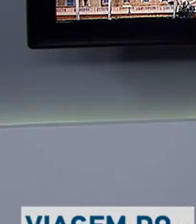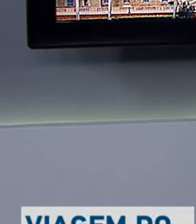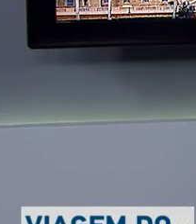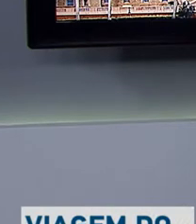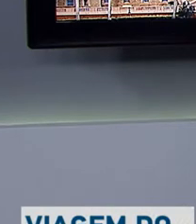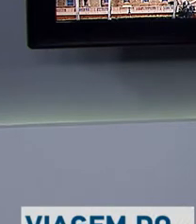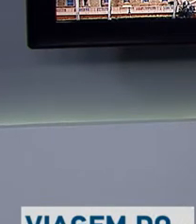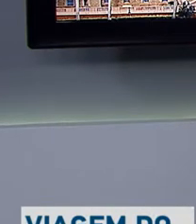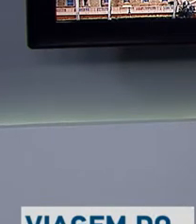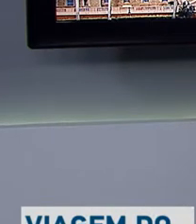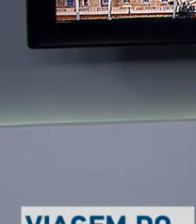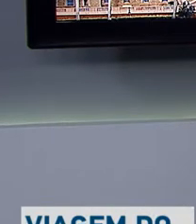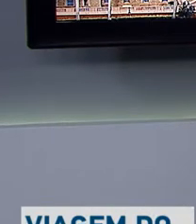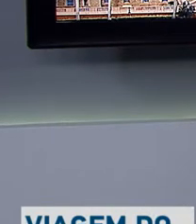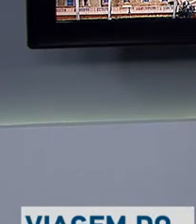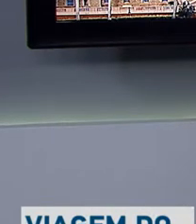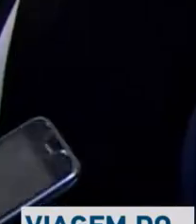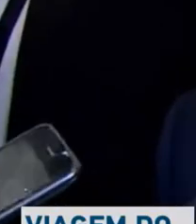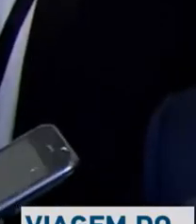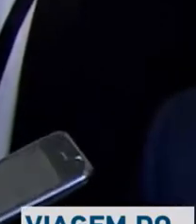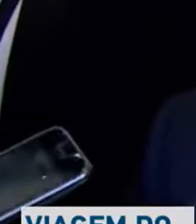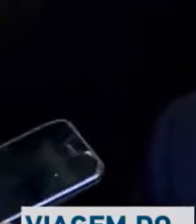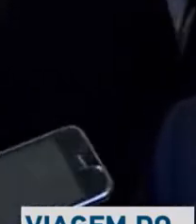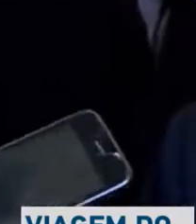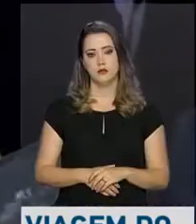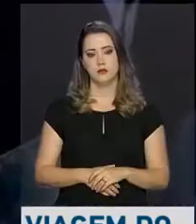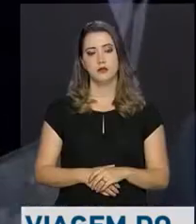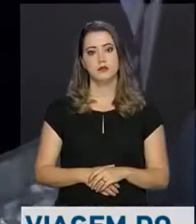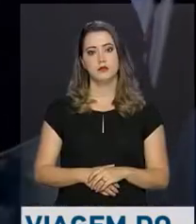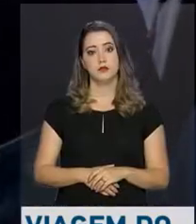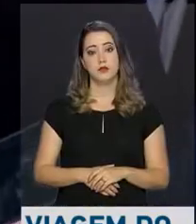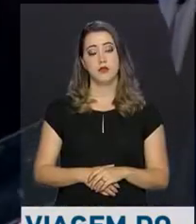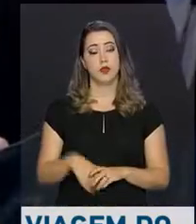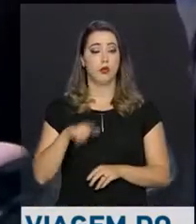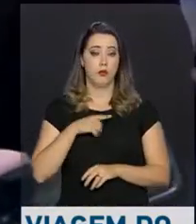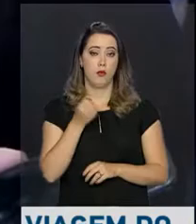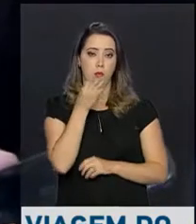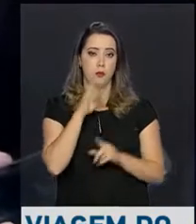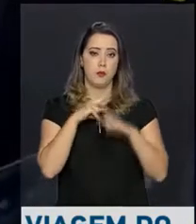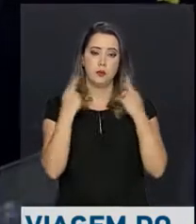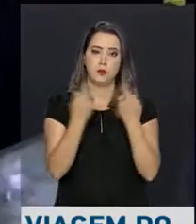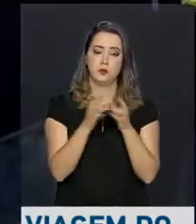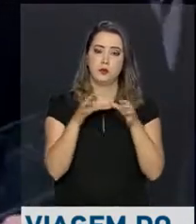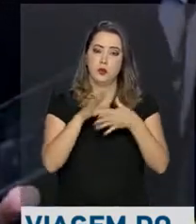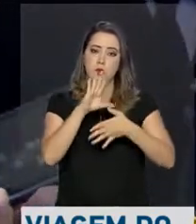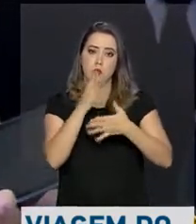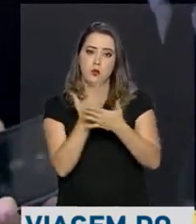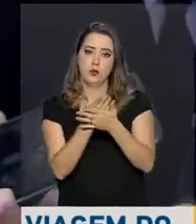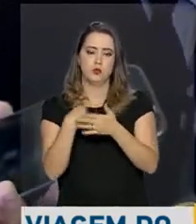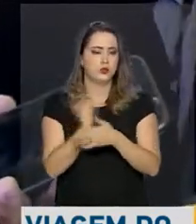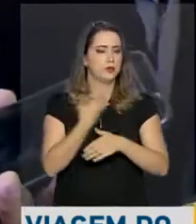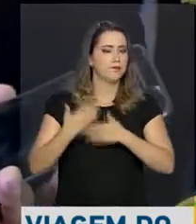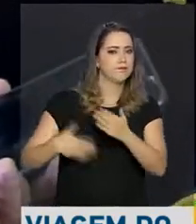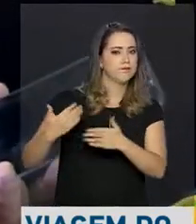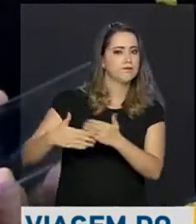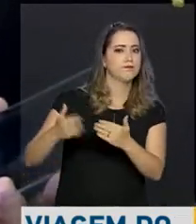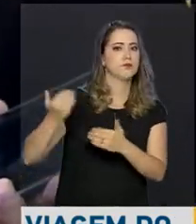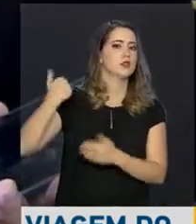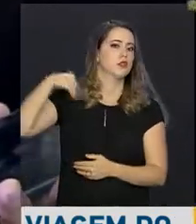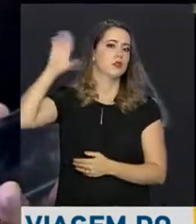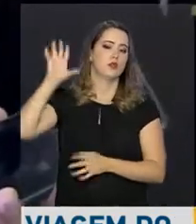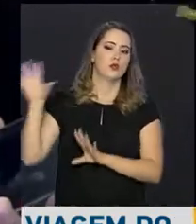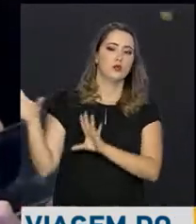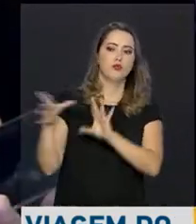tramitação. Veja como foi. Boa reunião do Mercosul. Acho que avançamos mais ainda, né? Numa